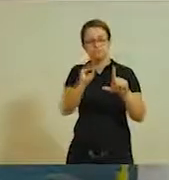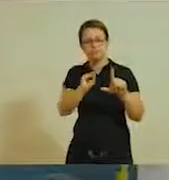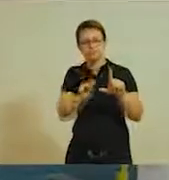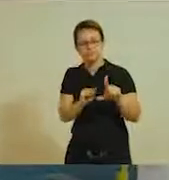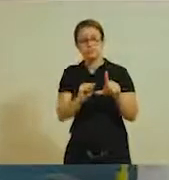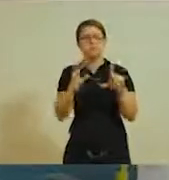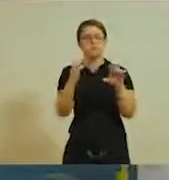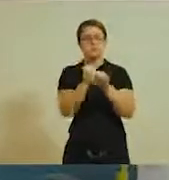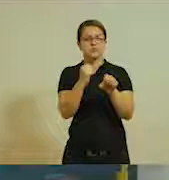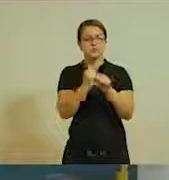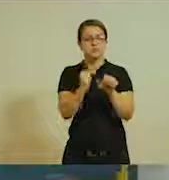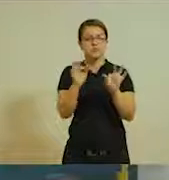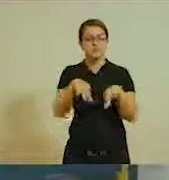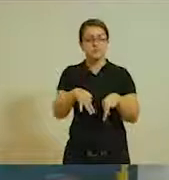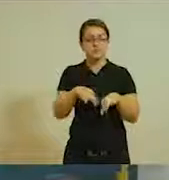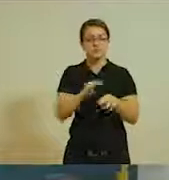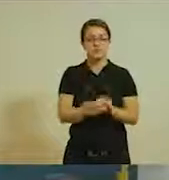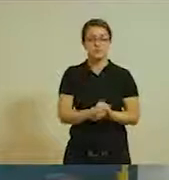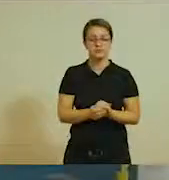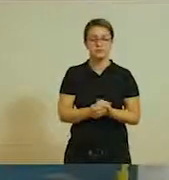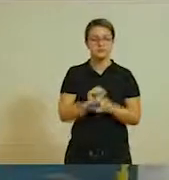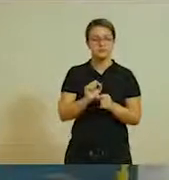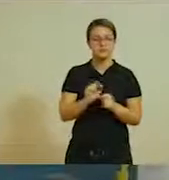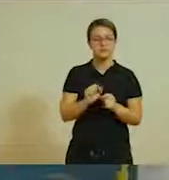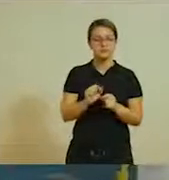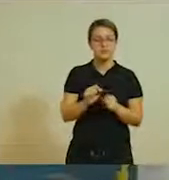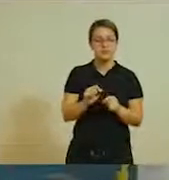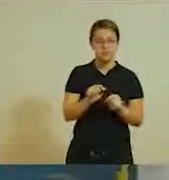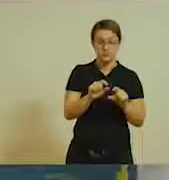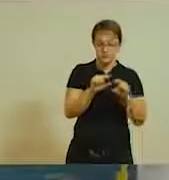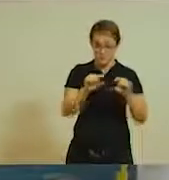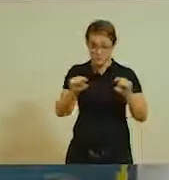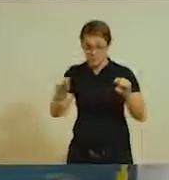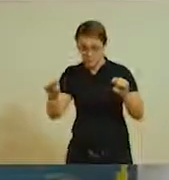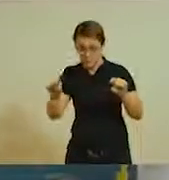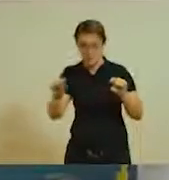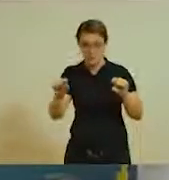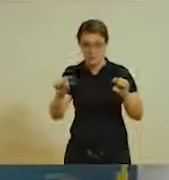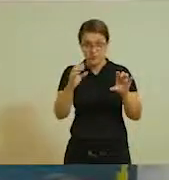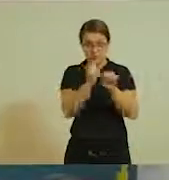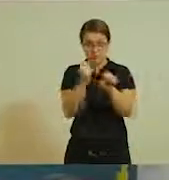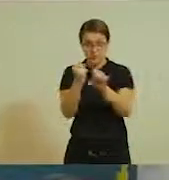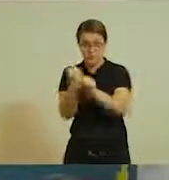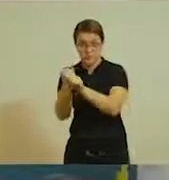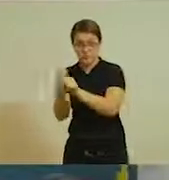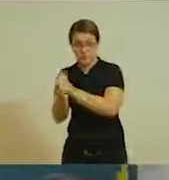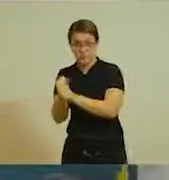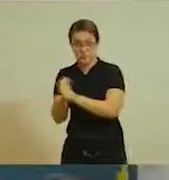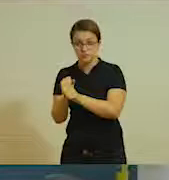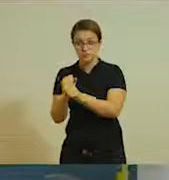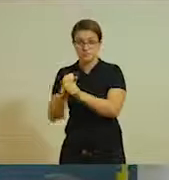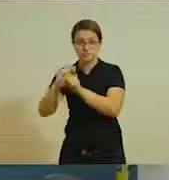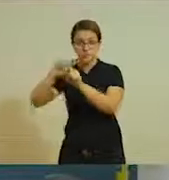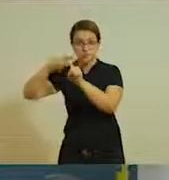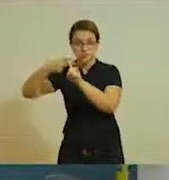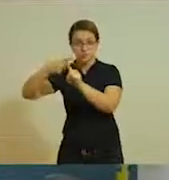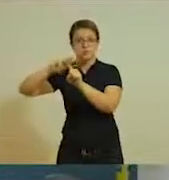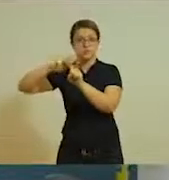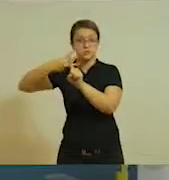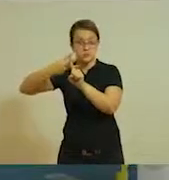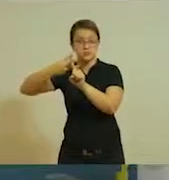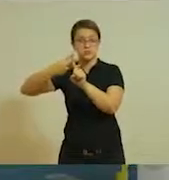da pontuação final. Aqui embaixo vocês vão depois somar todos os pontos. Então, aqui você vai usar